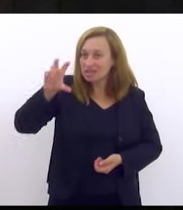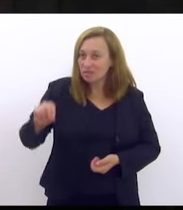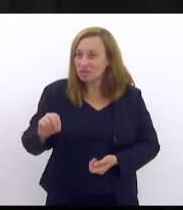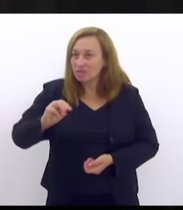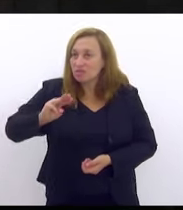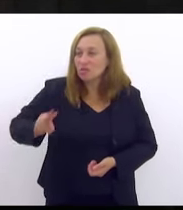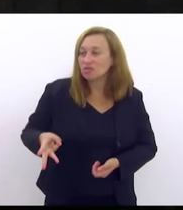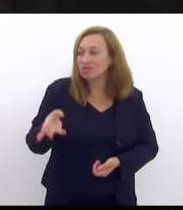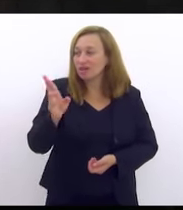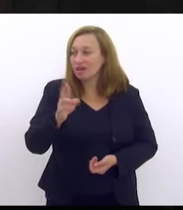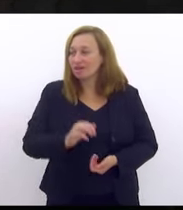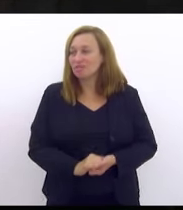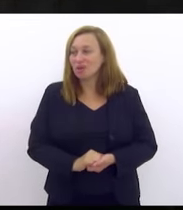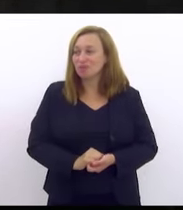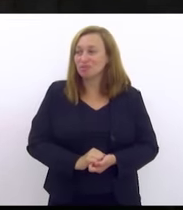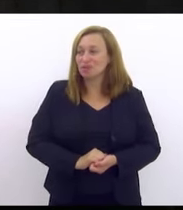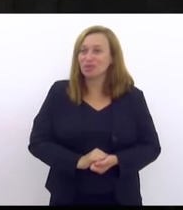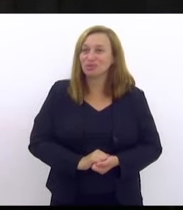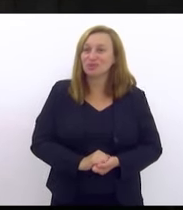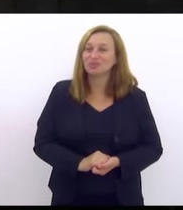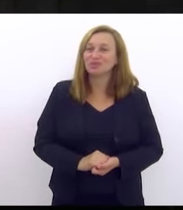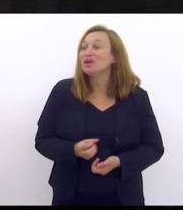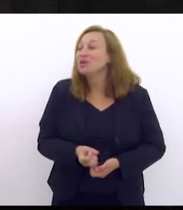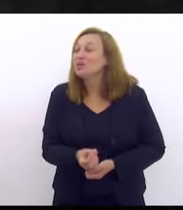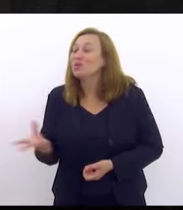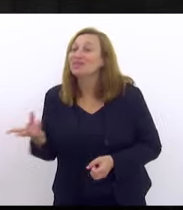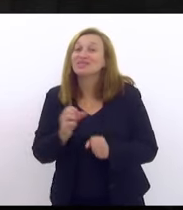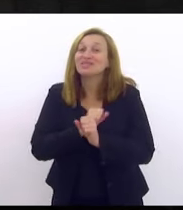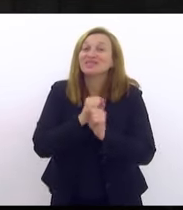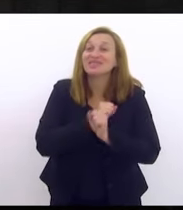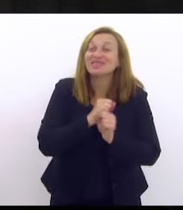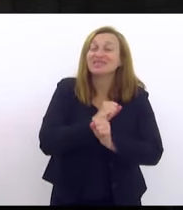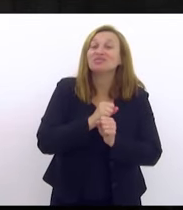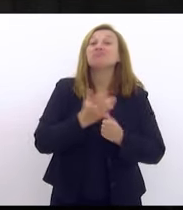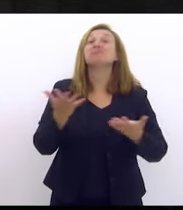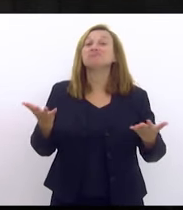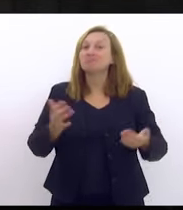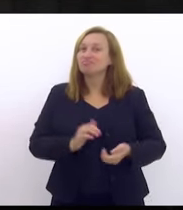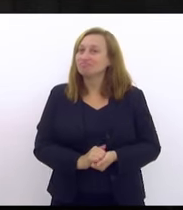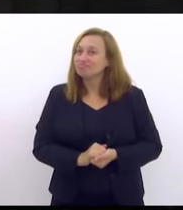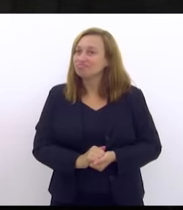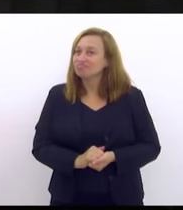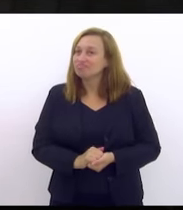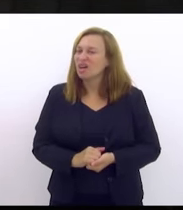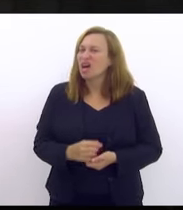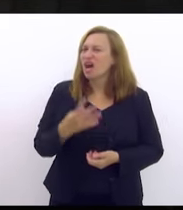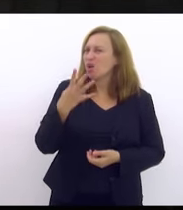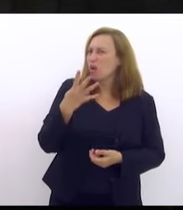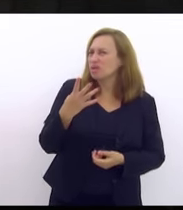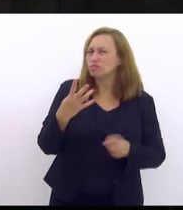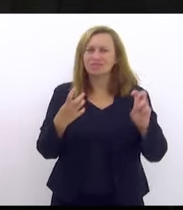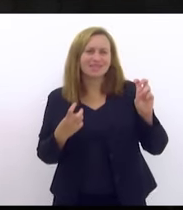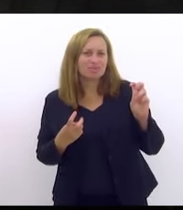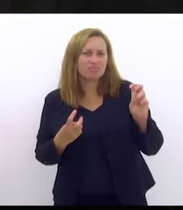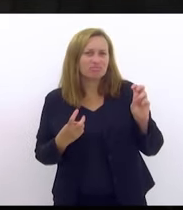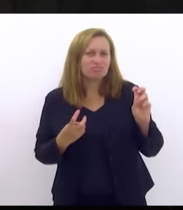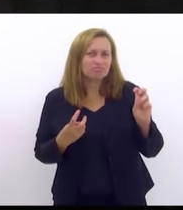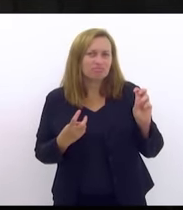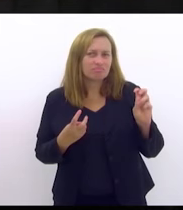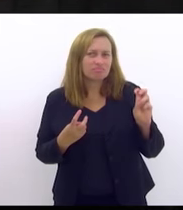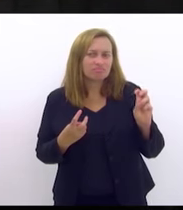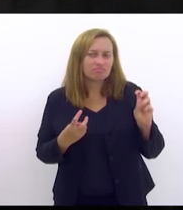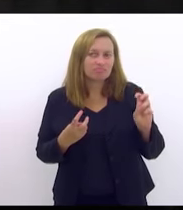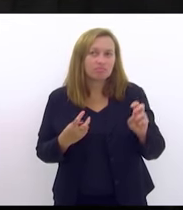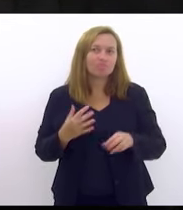de reais. Olha, quantos anos foi? Há 4 ou 5 anos que está se